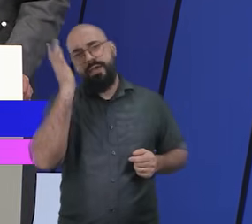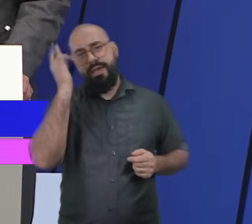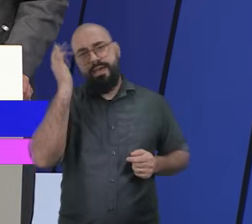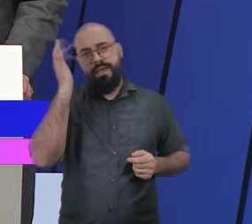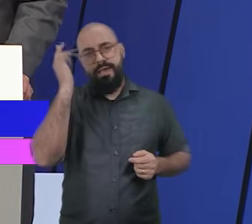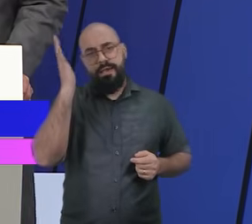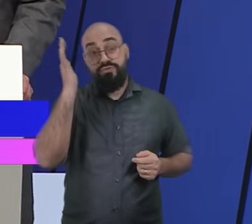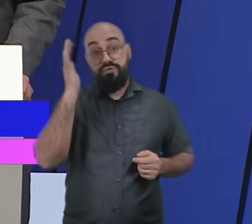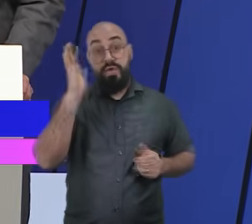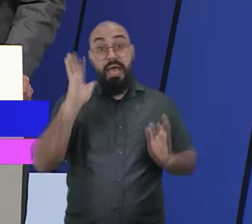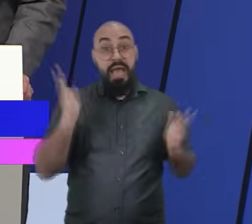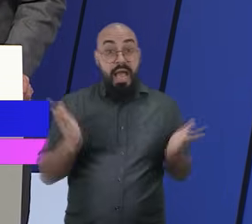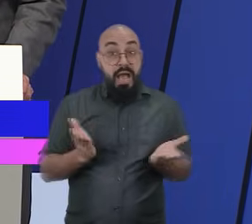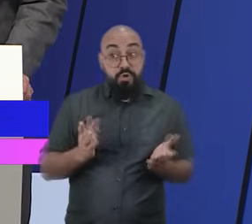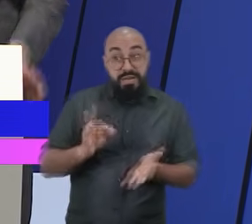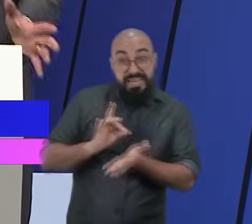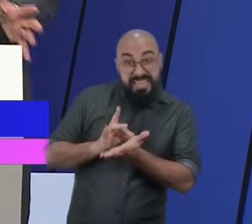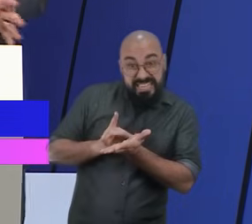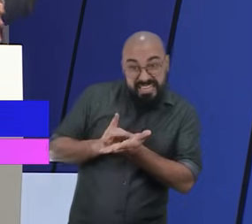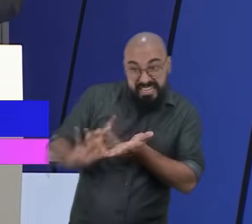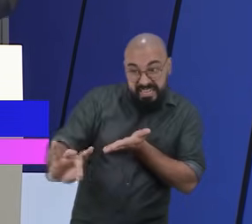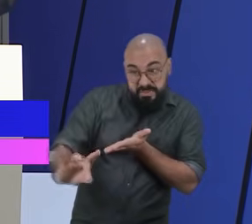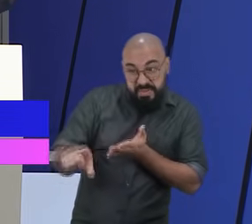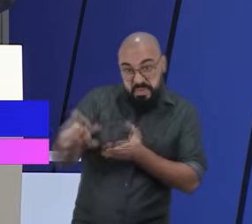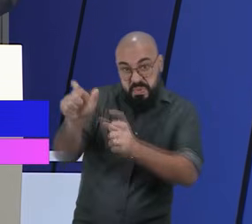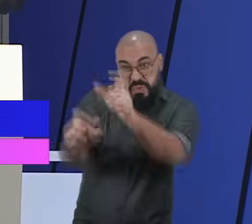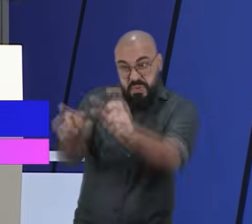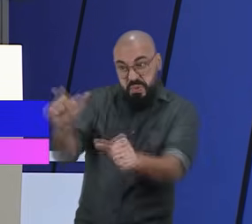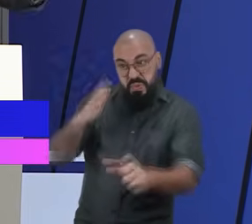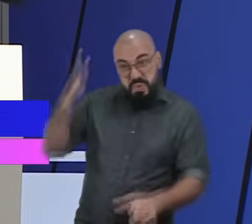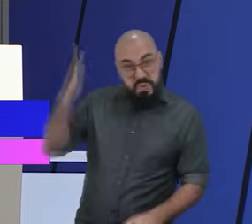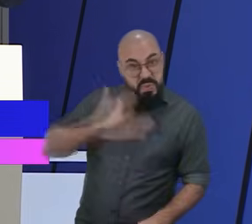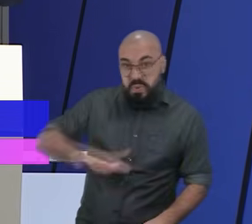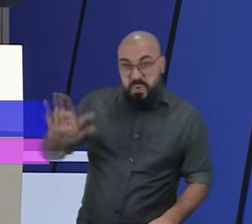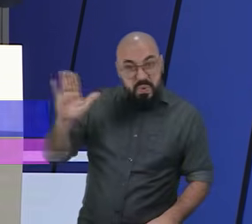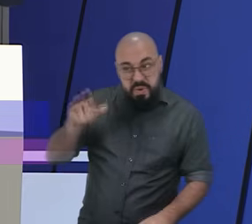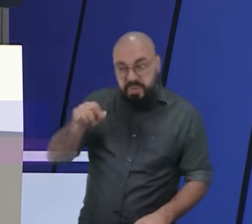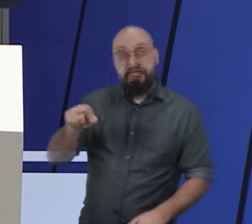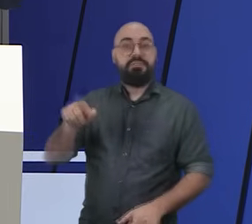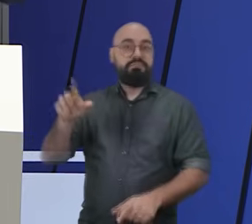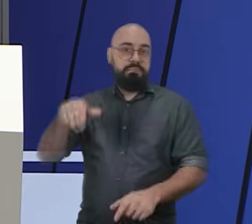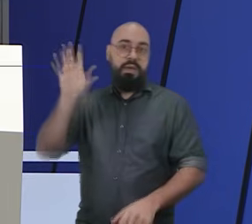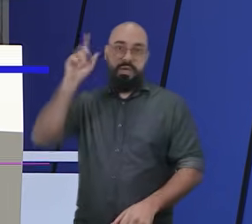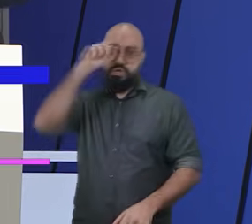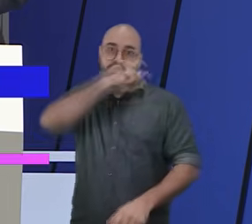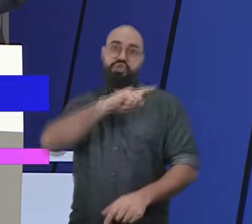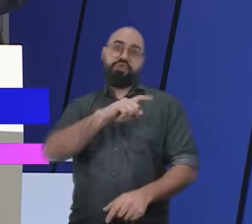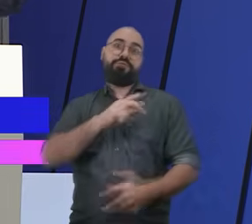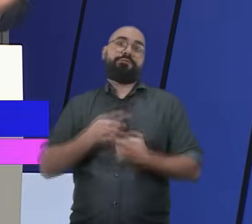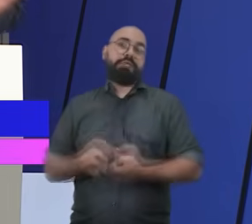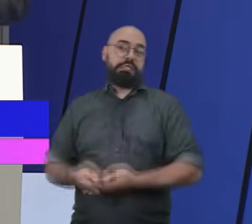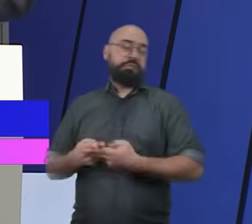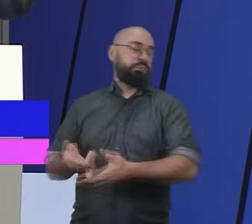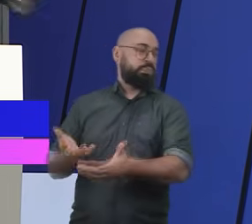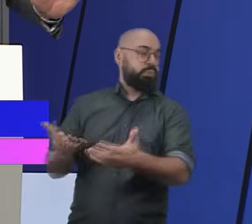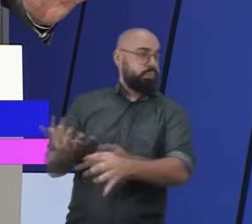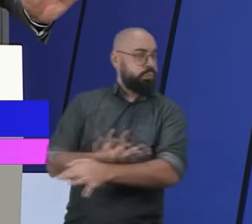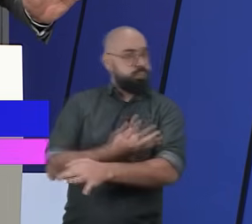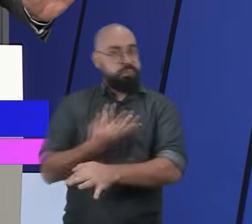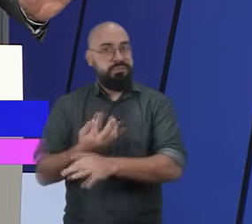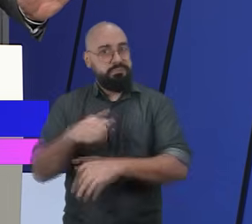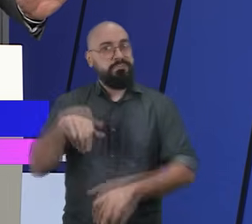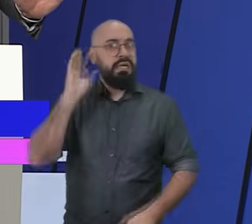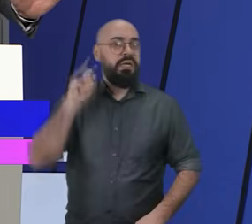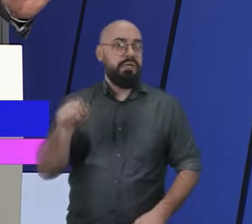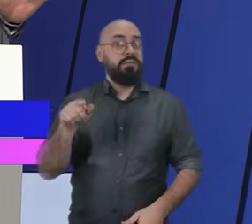ama, amar os inimigos. Então, aquele que não obedece a Deus, aquele que se levanta contra Deus, seria teoricamente um inimigo